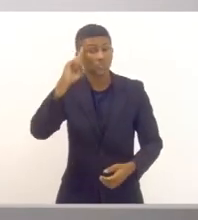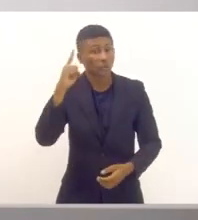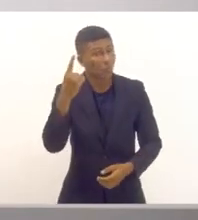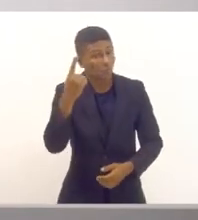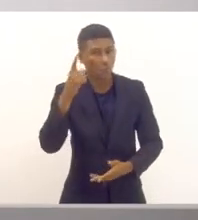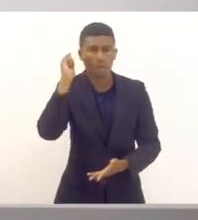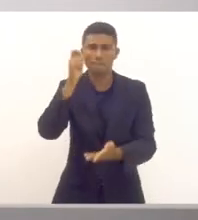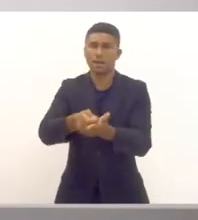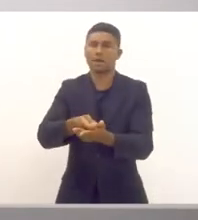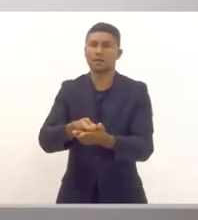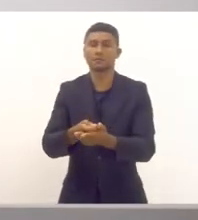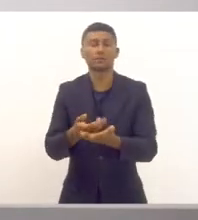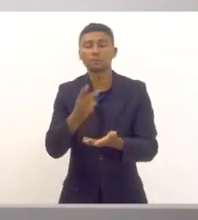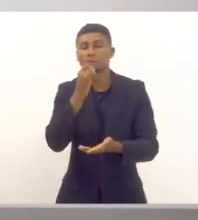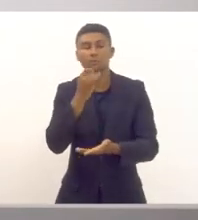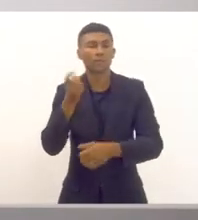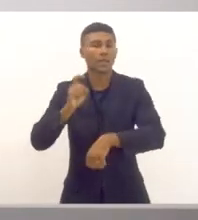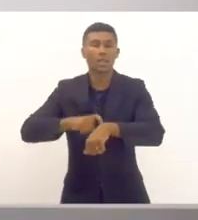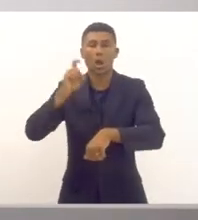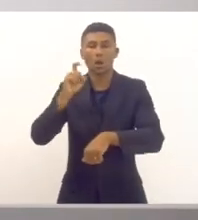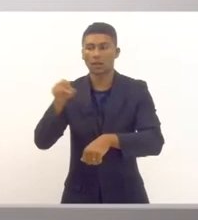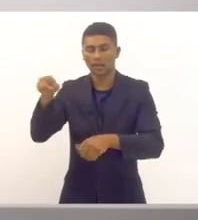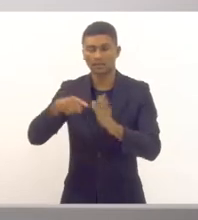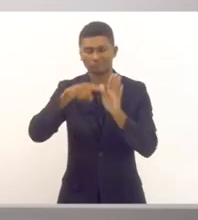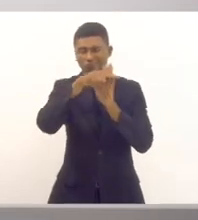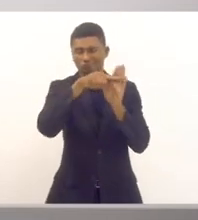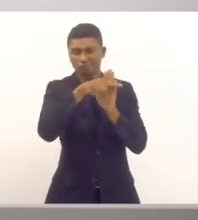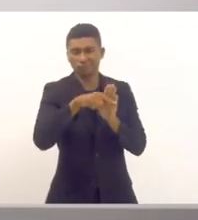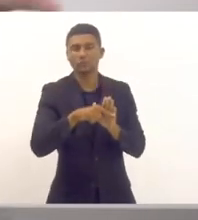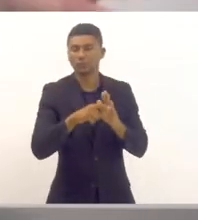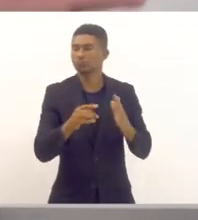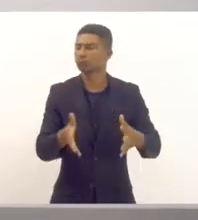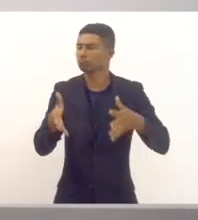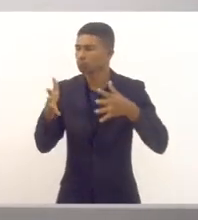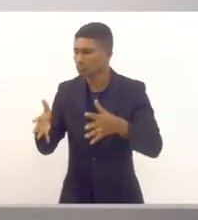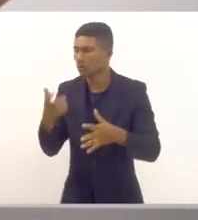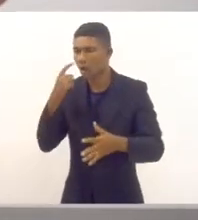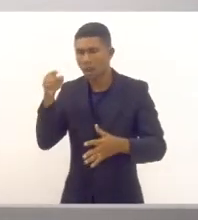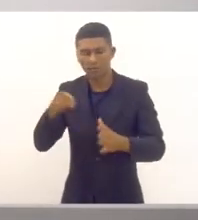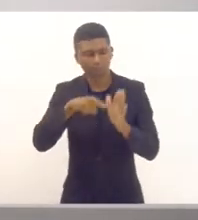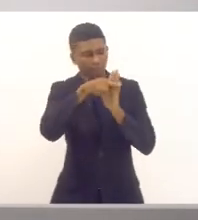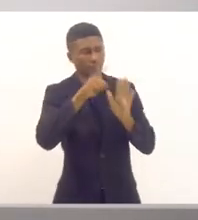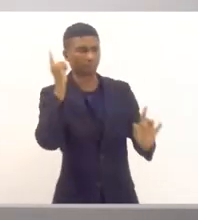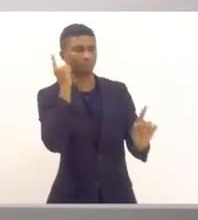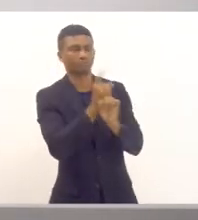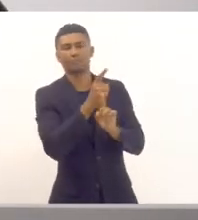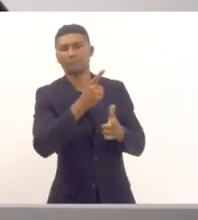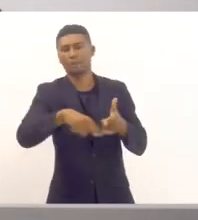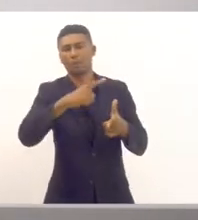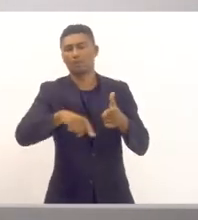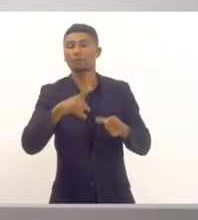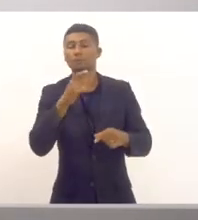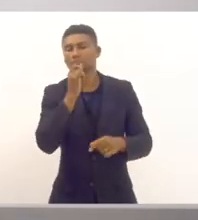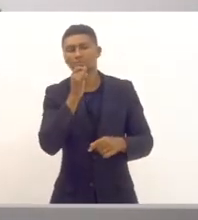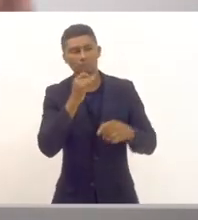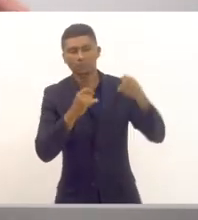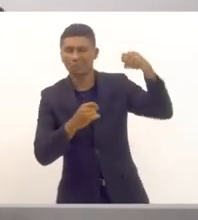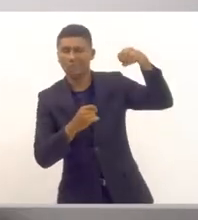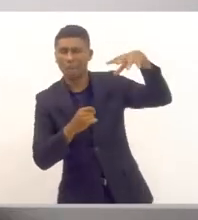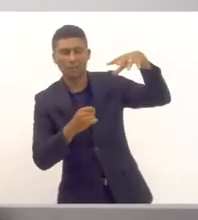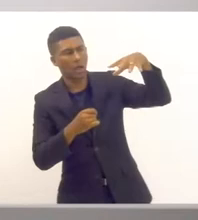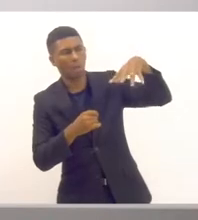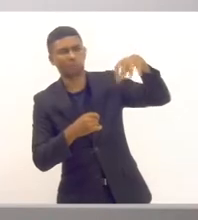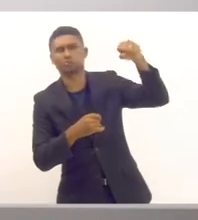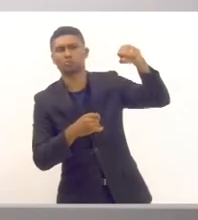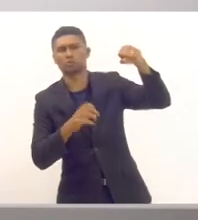vezes, na hora da vistoria, chega e tem um problema qualquer, uma lâmpada apagada, uma luz